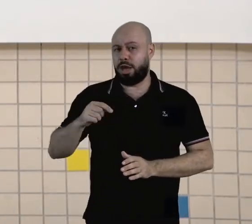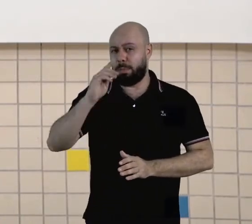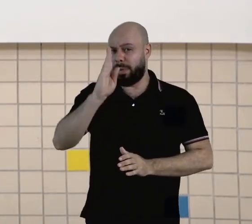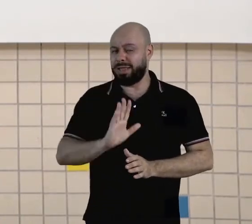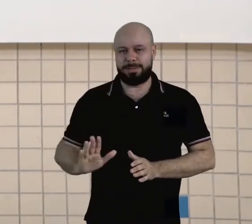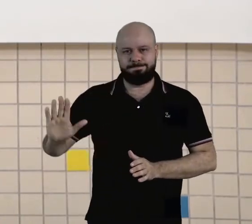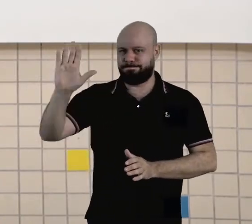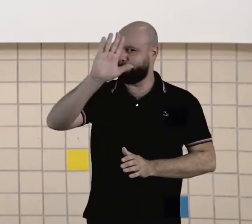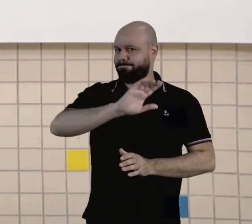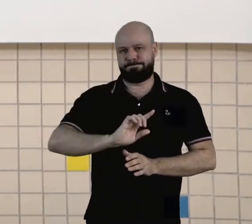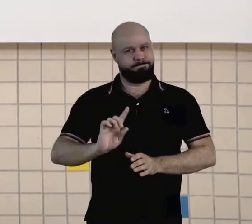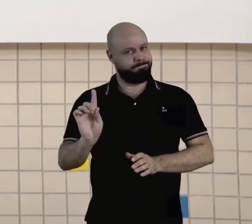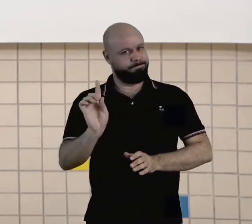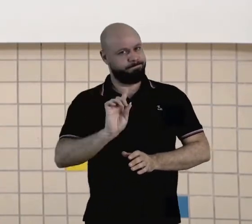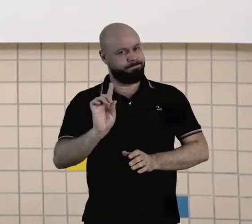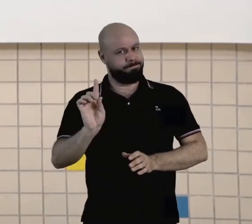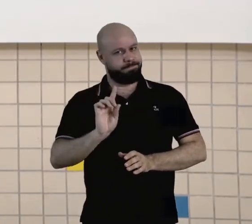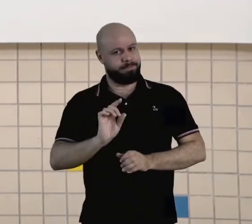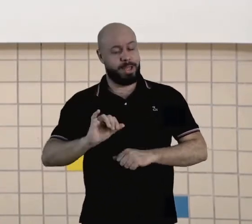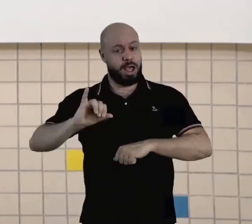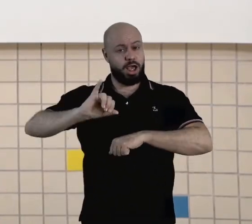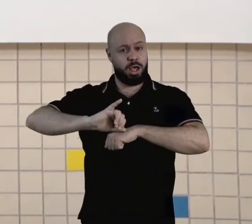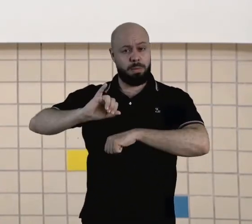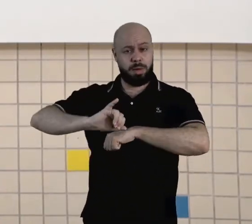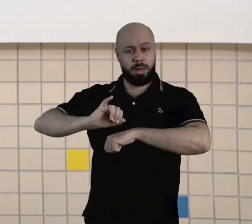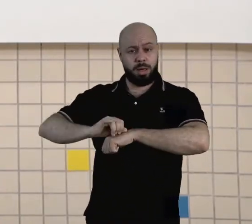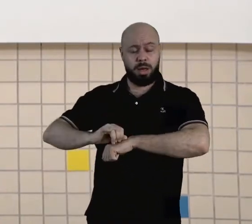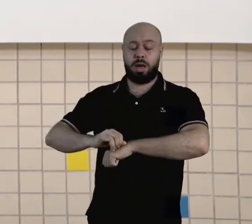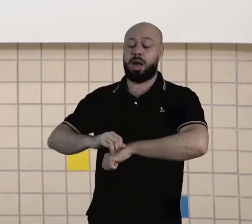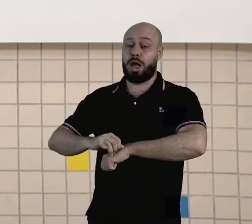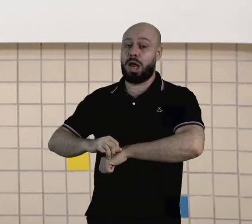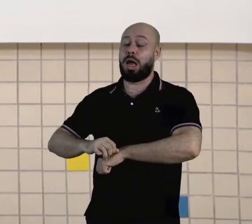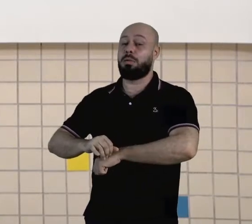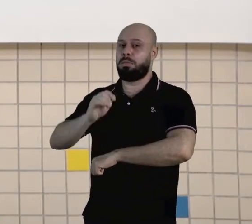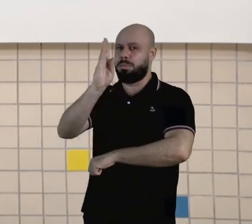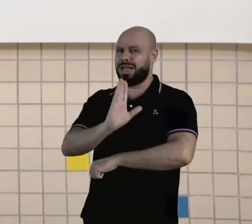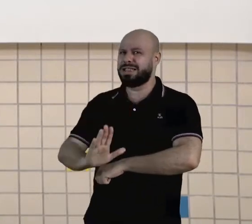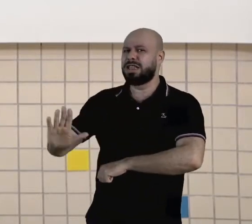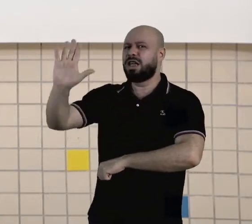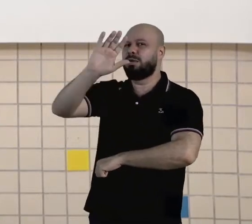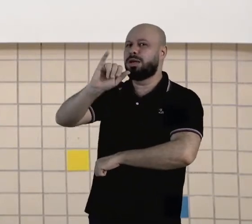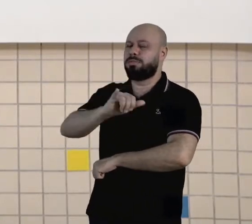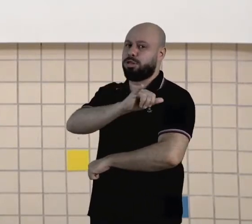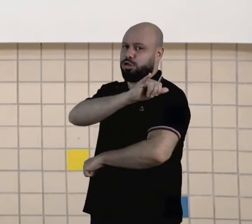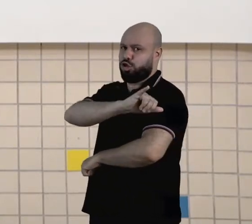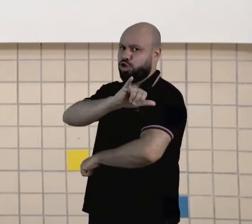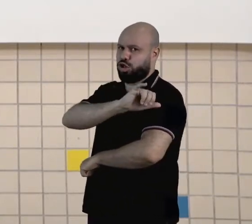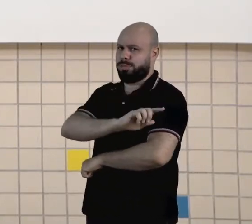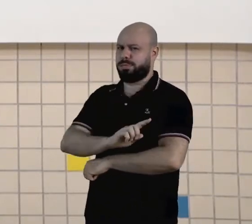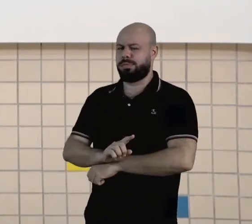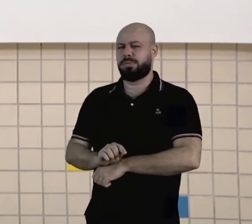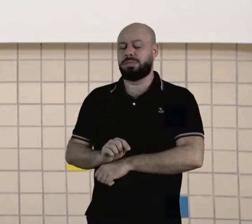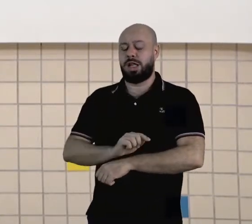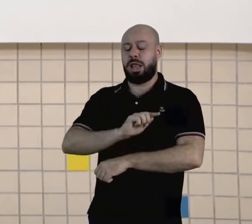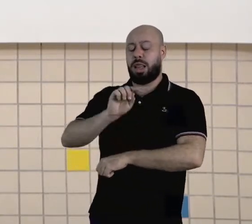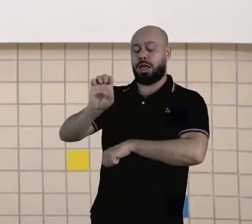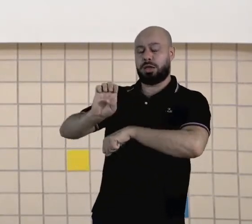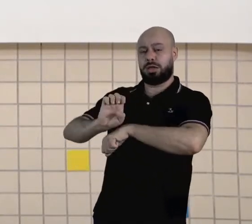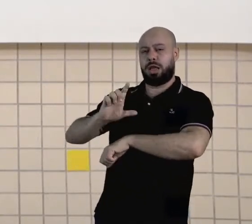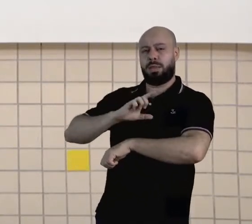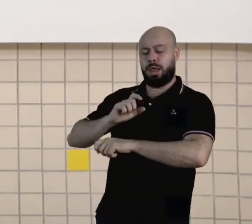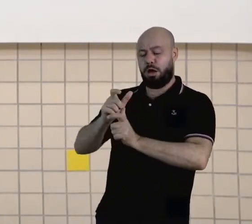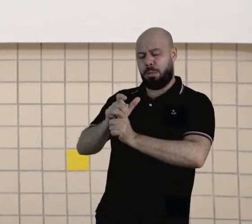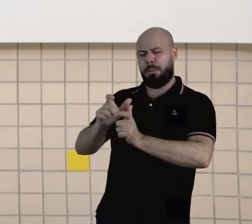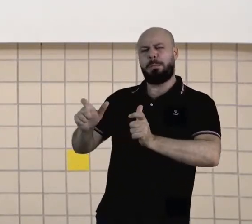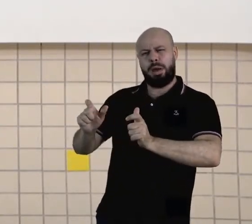brasileiro. A capital do Brasil era o Rio de Janeiro e lá concentravam uma quantidade muito grande de